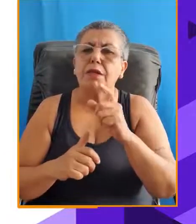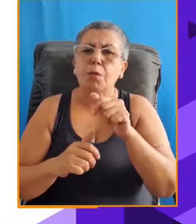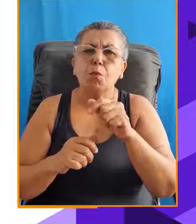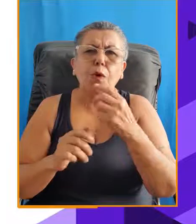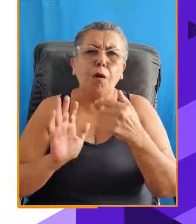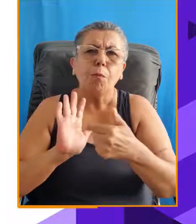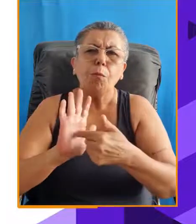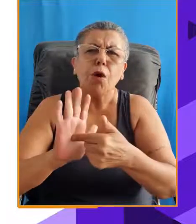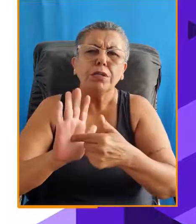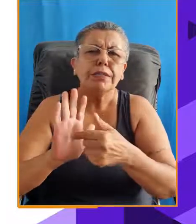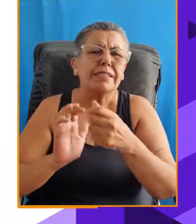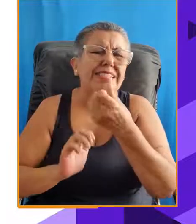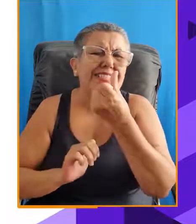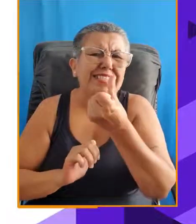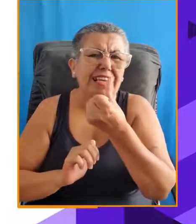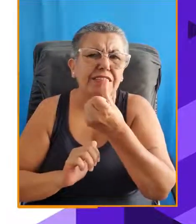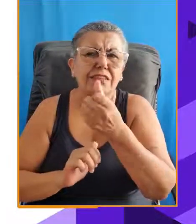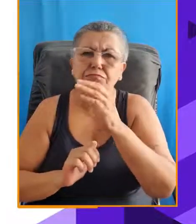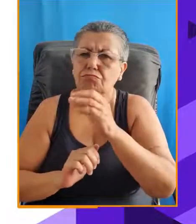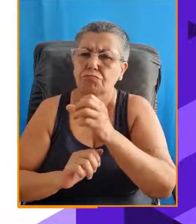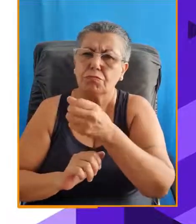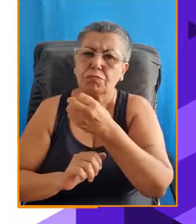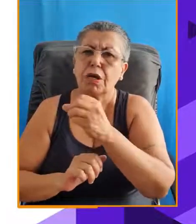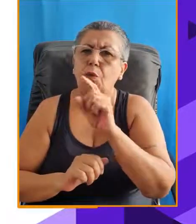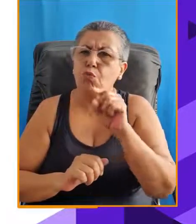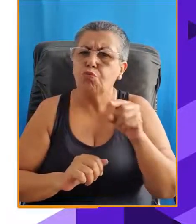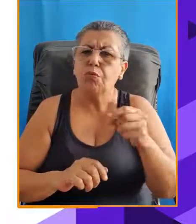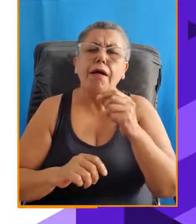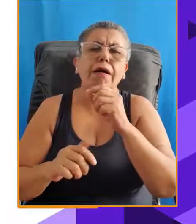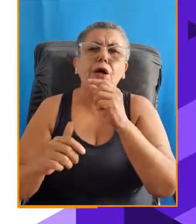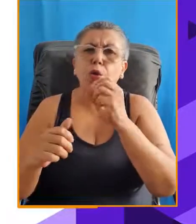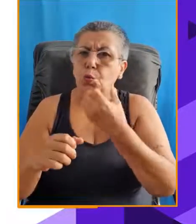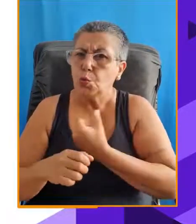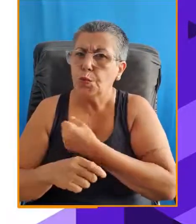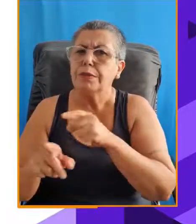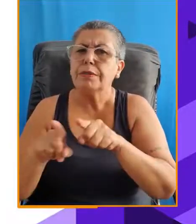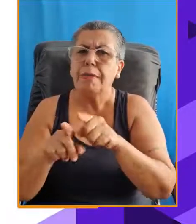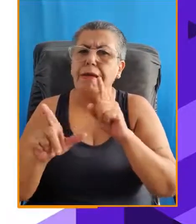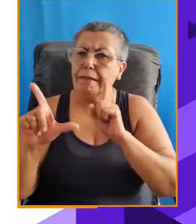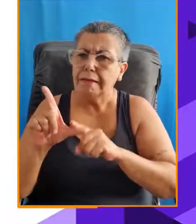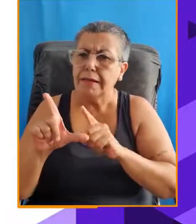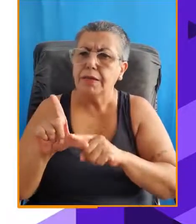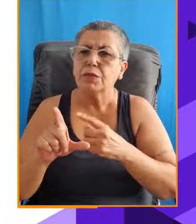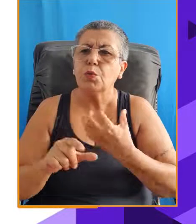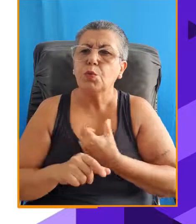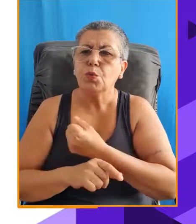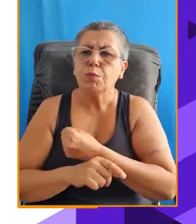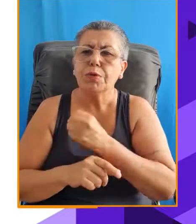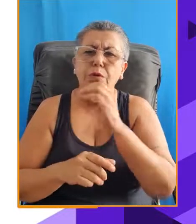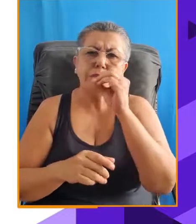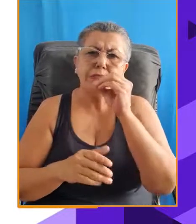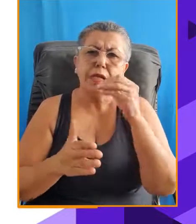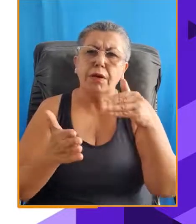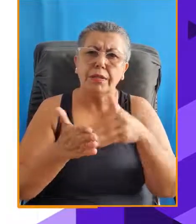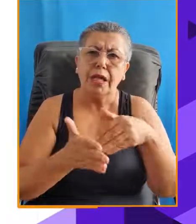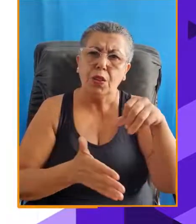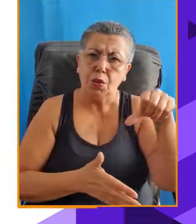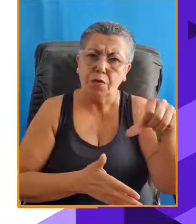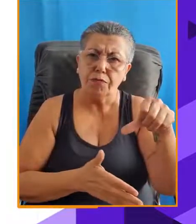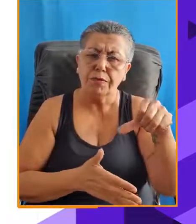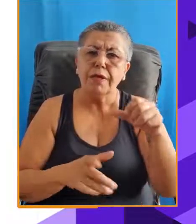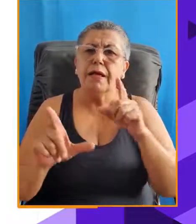na forma de 6 dígitos entre números e letras. Os números vão de 0 a